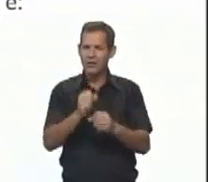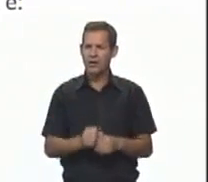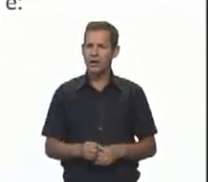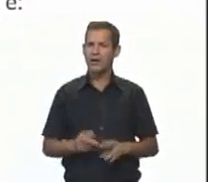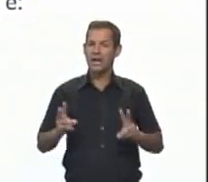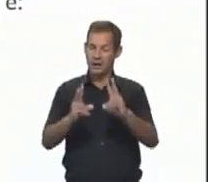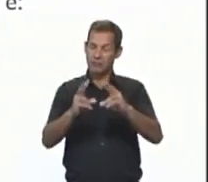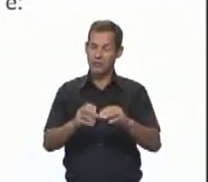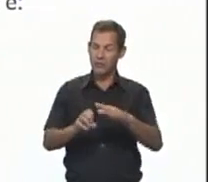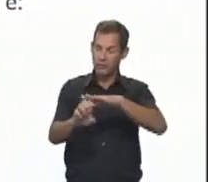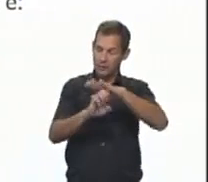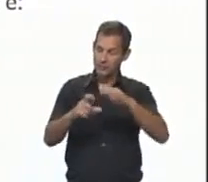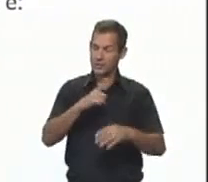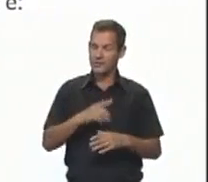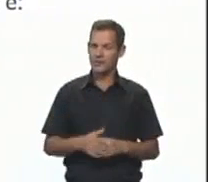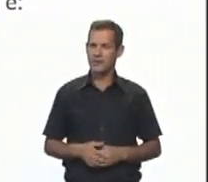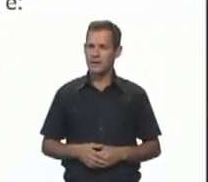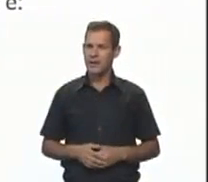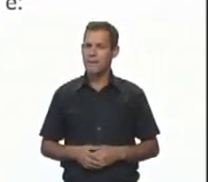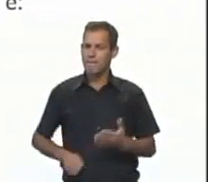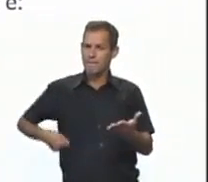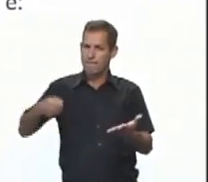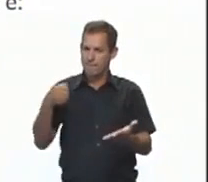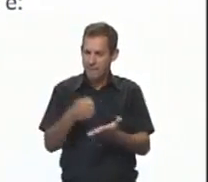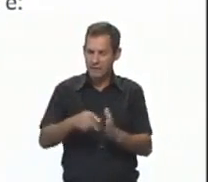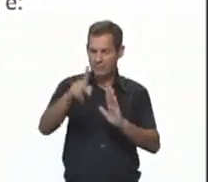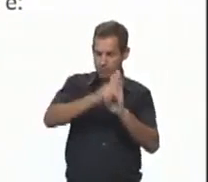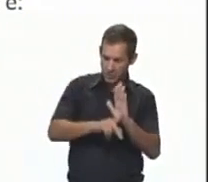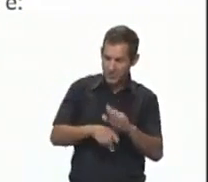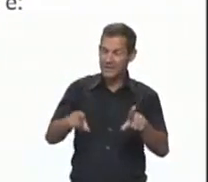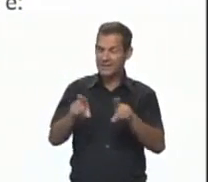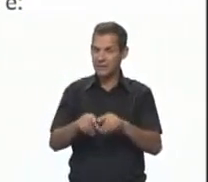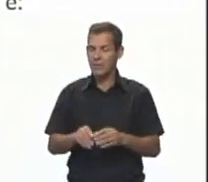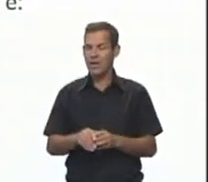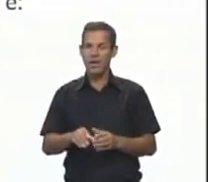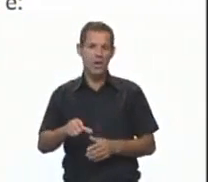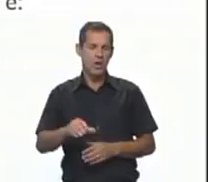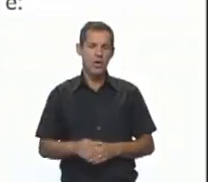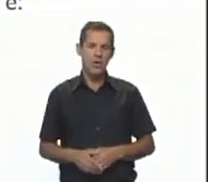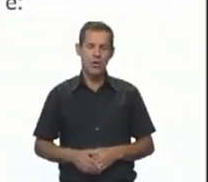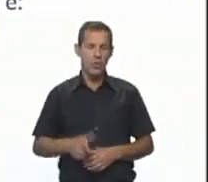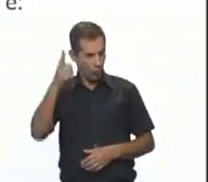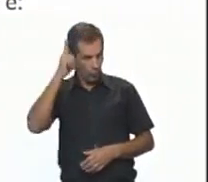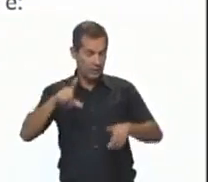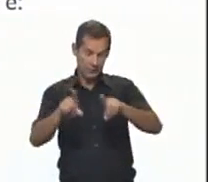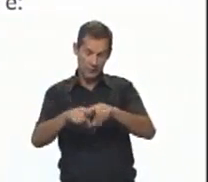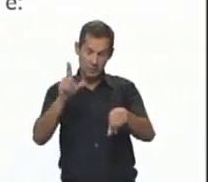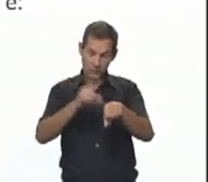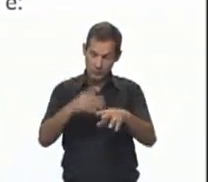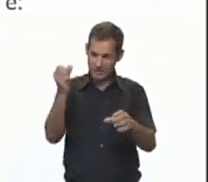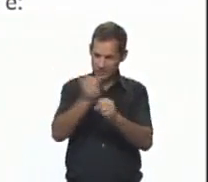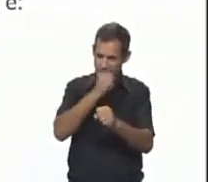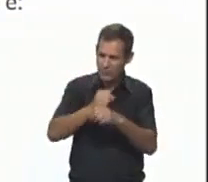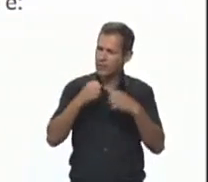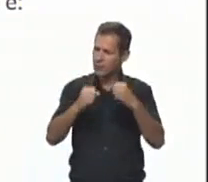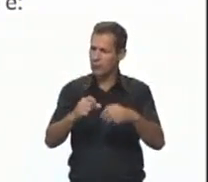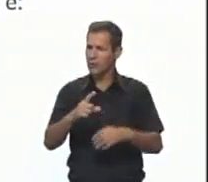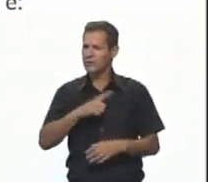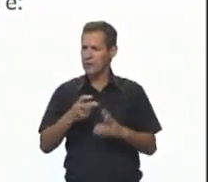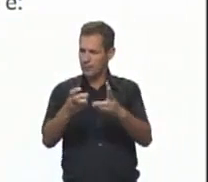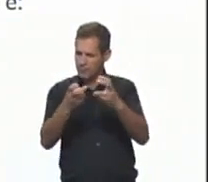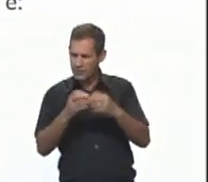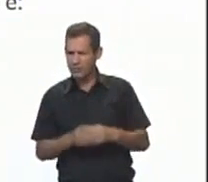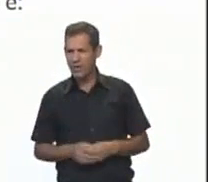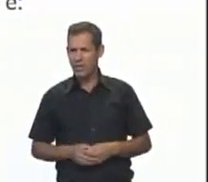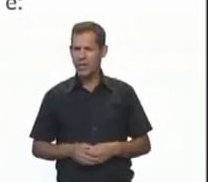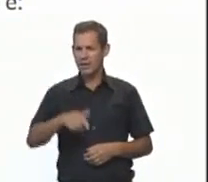valor que a construtora deverá receber para custear esse projeto, inclusive os lucros. Sabe-se que o tempo de construção, ele possui uma expectativa